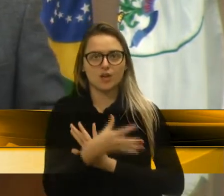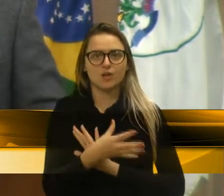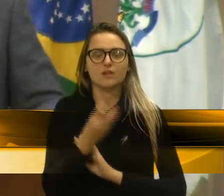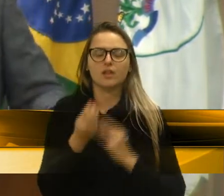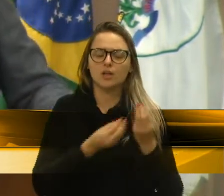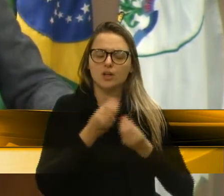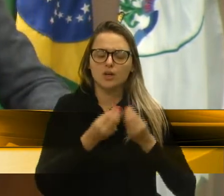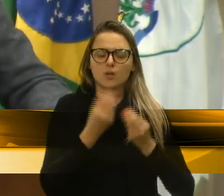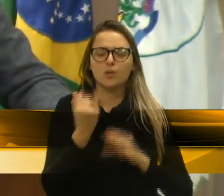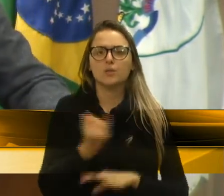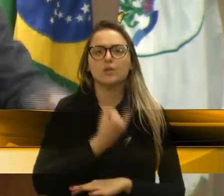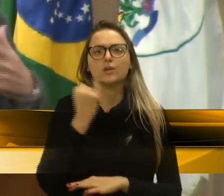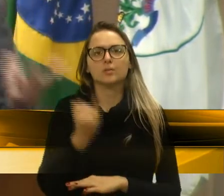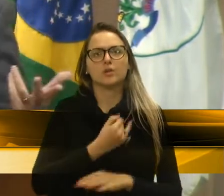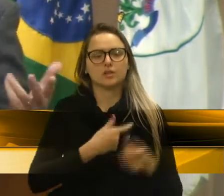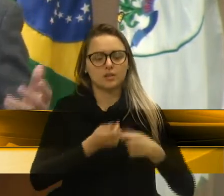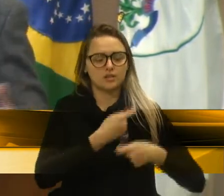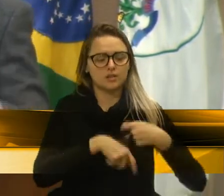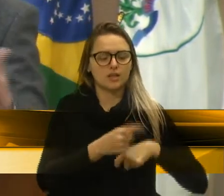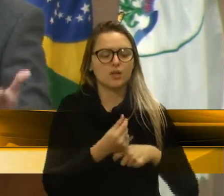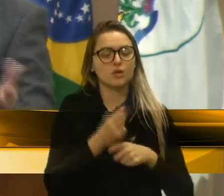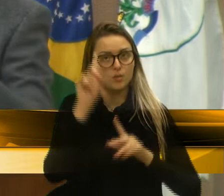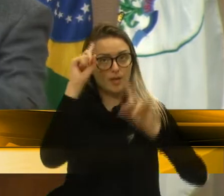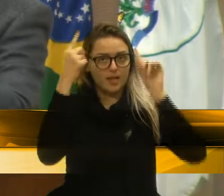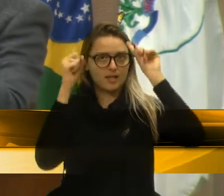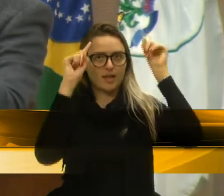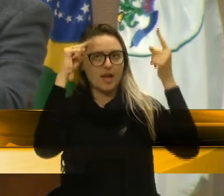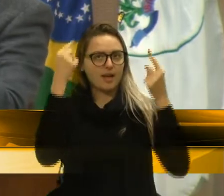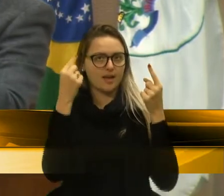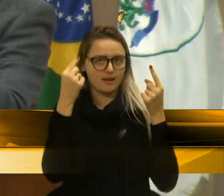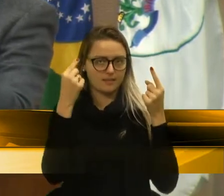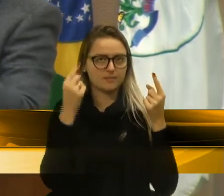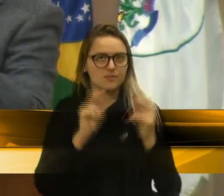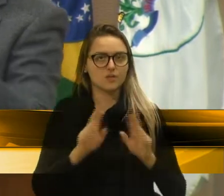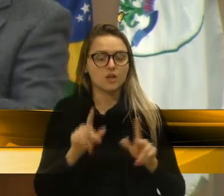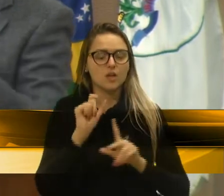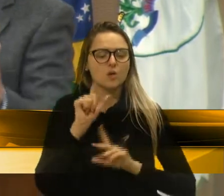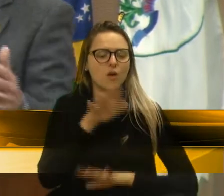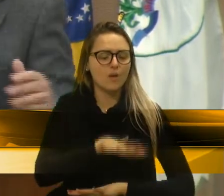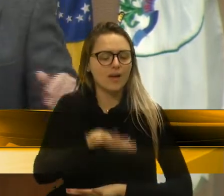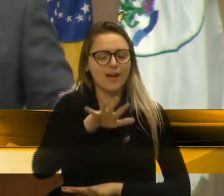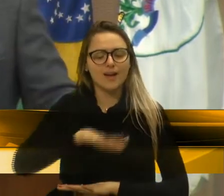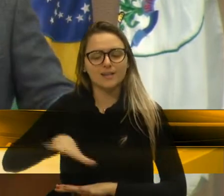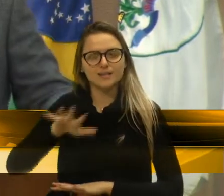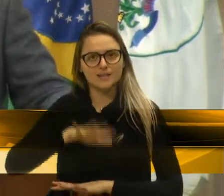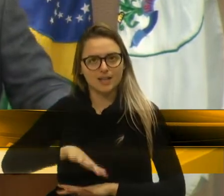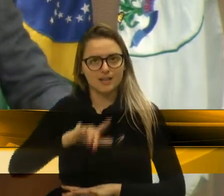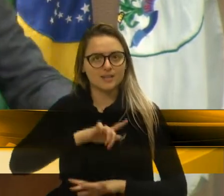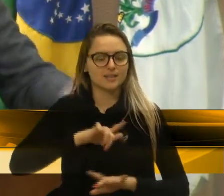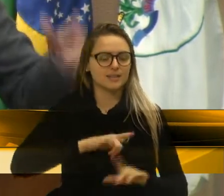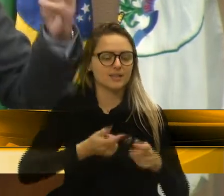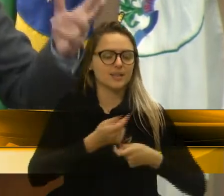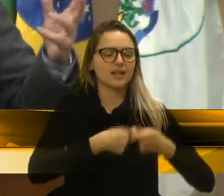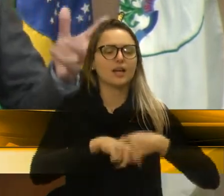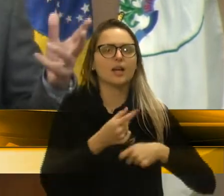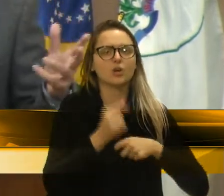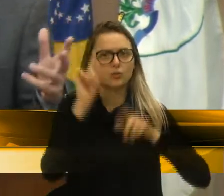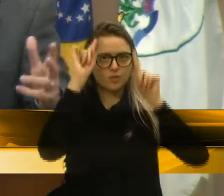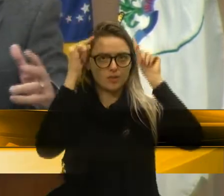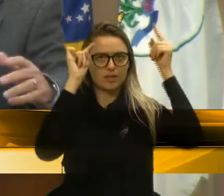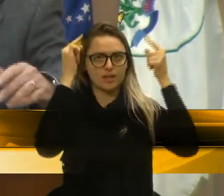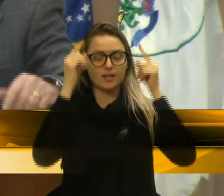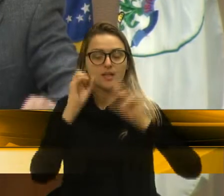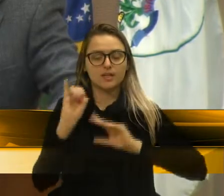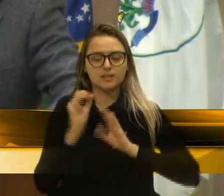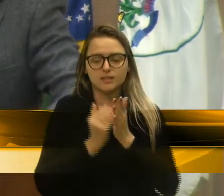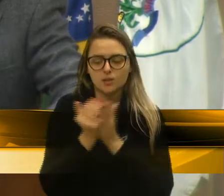importância da economia criativa? Quais é que são os setores que compreendem a economia criativa? E se nós